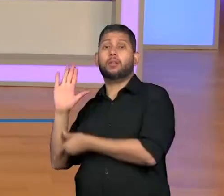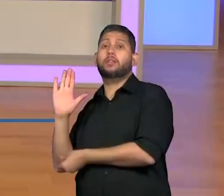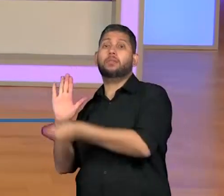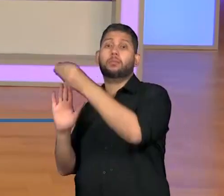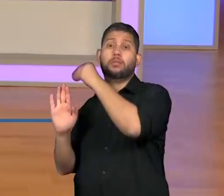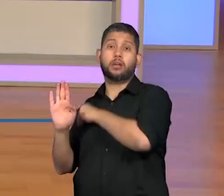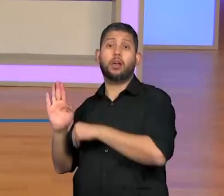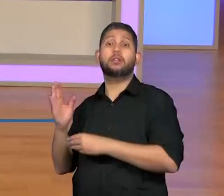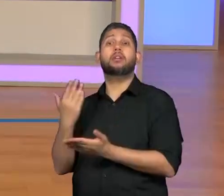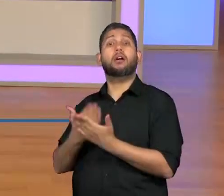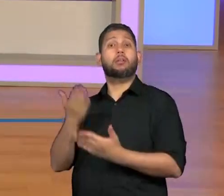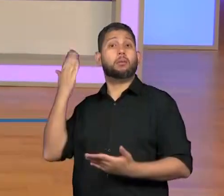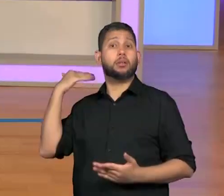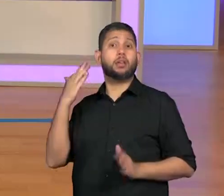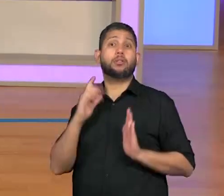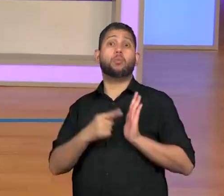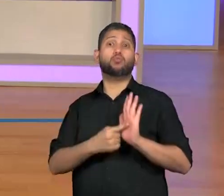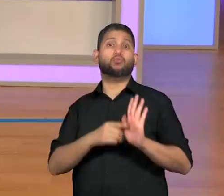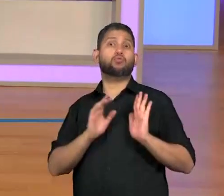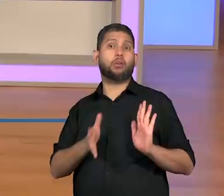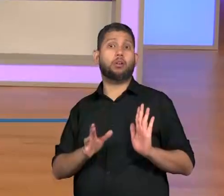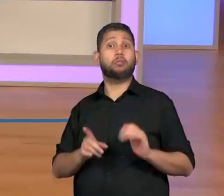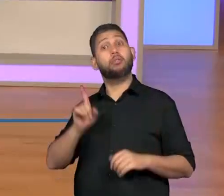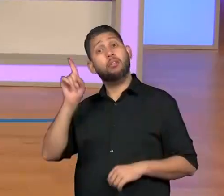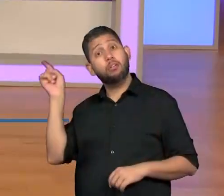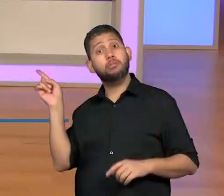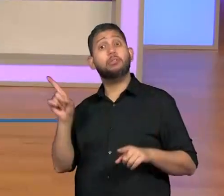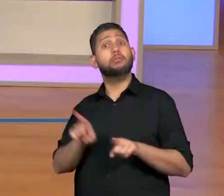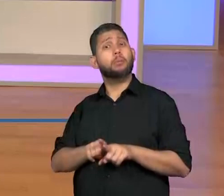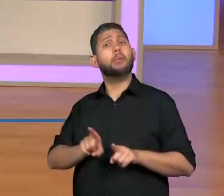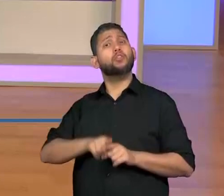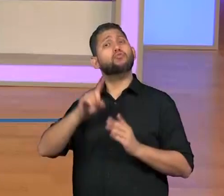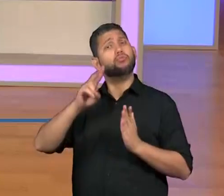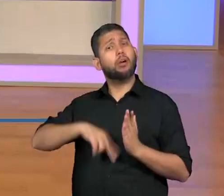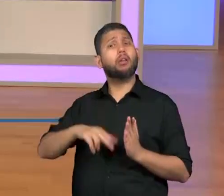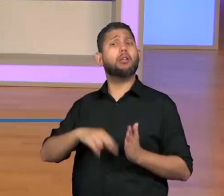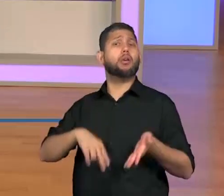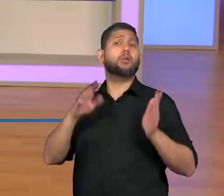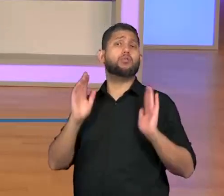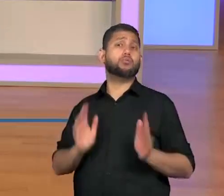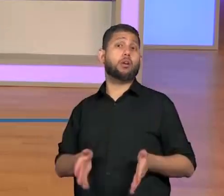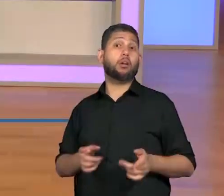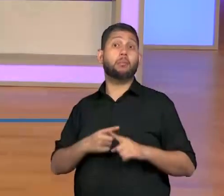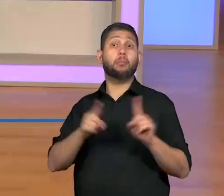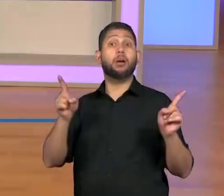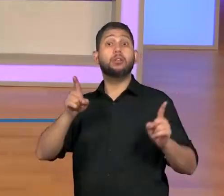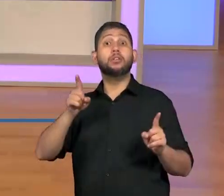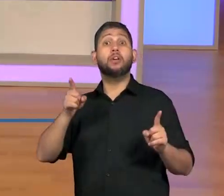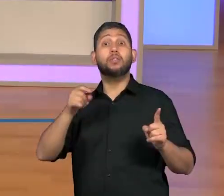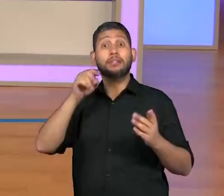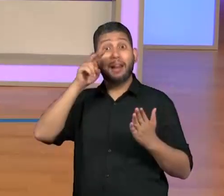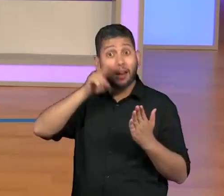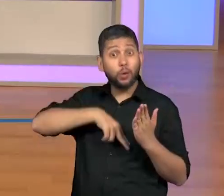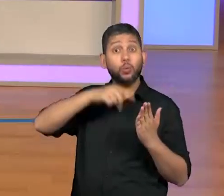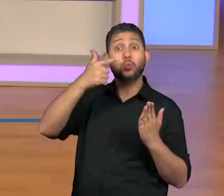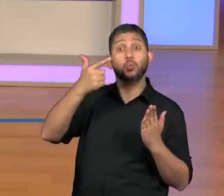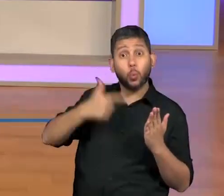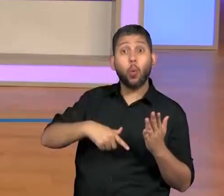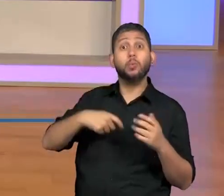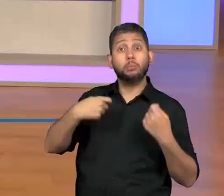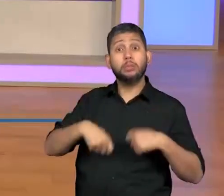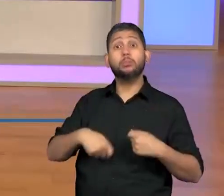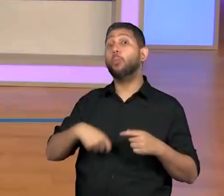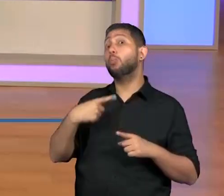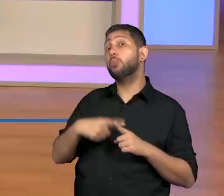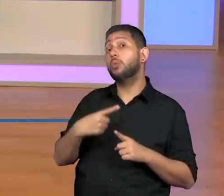aulas anteriores, e este aqui também já foi lido, mas agora eu quero que vocês tenham o outro enfoque, certo?